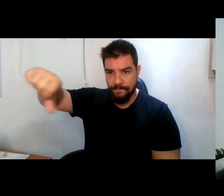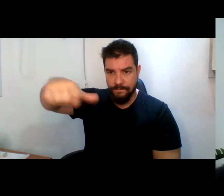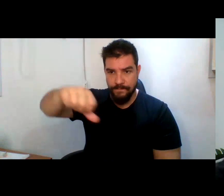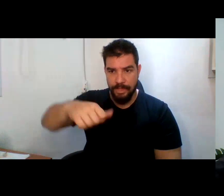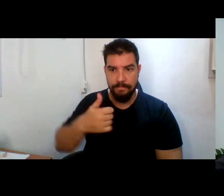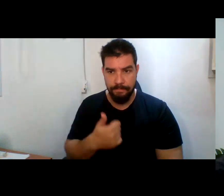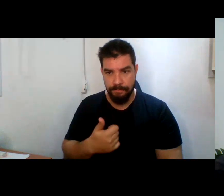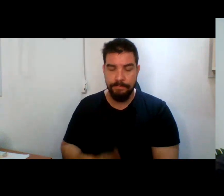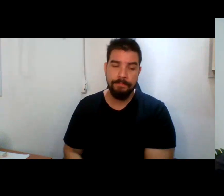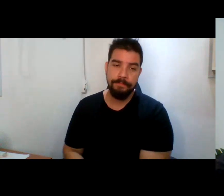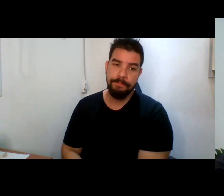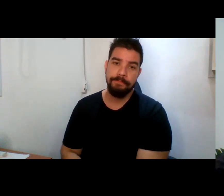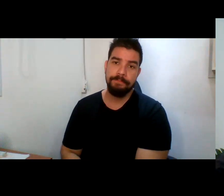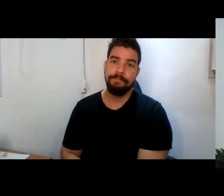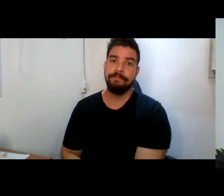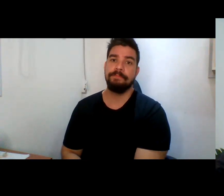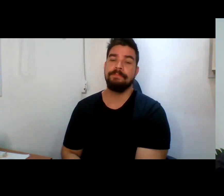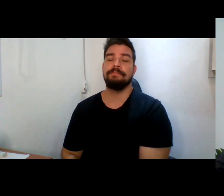Certo?